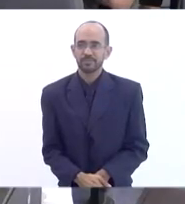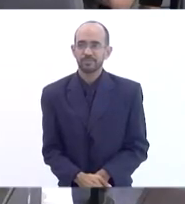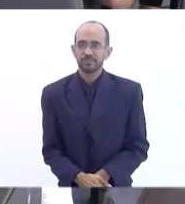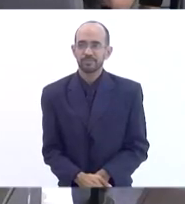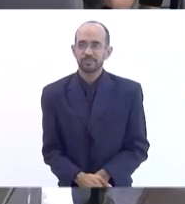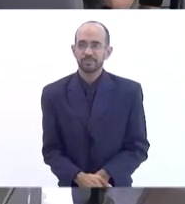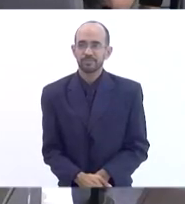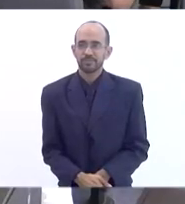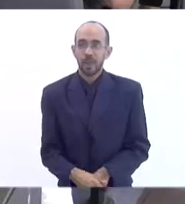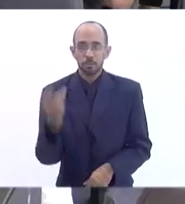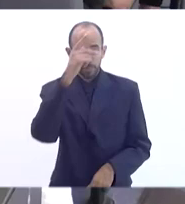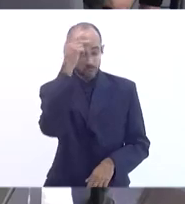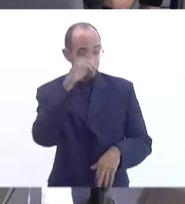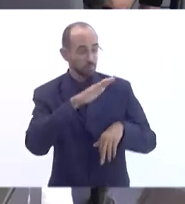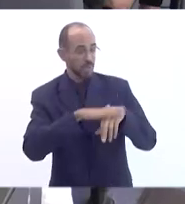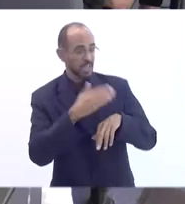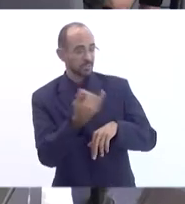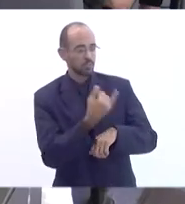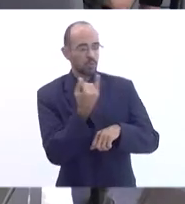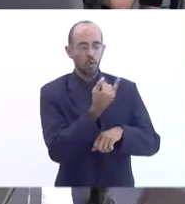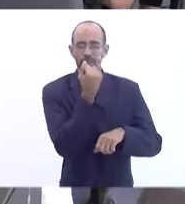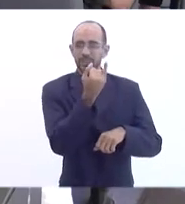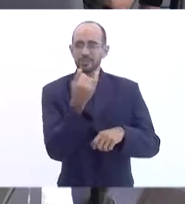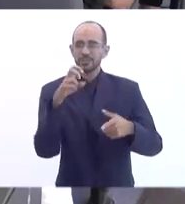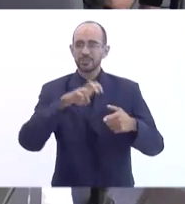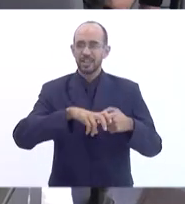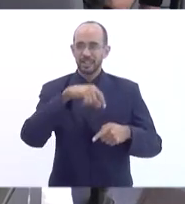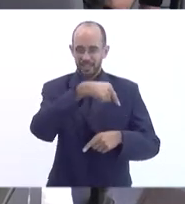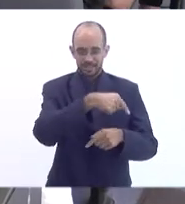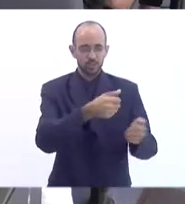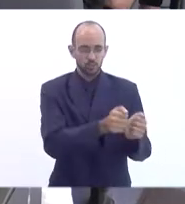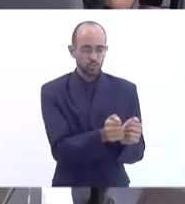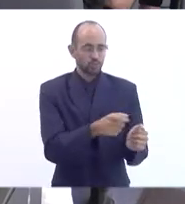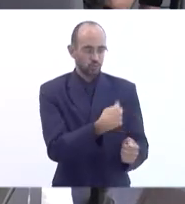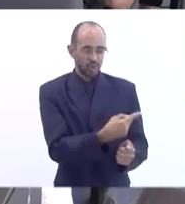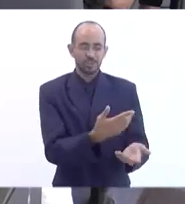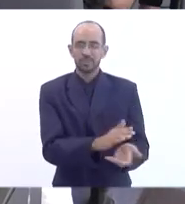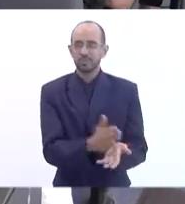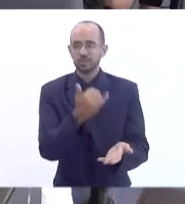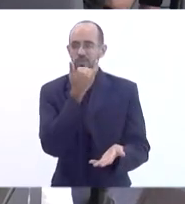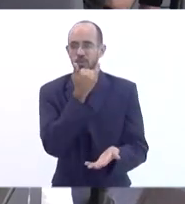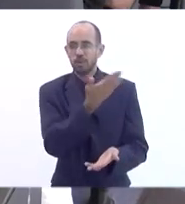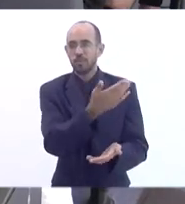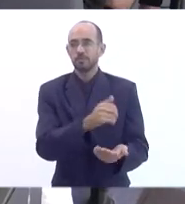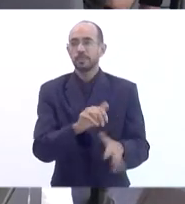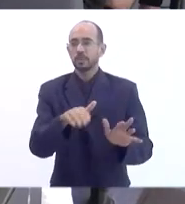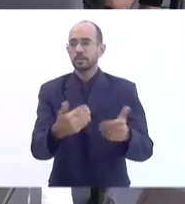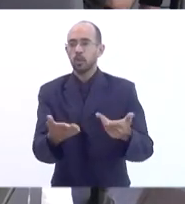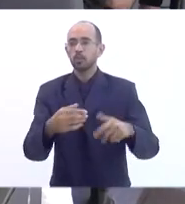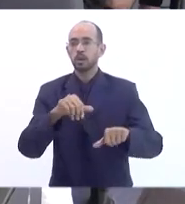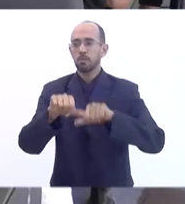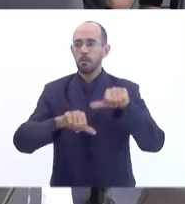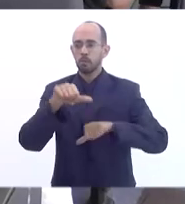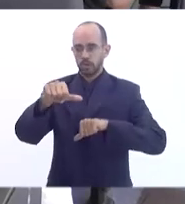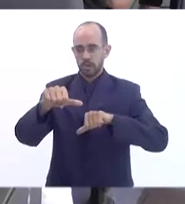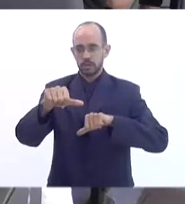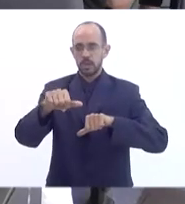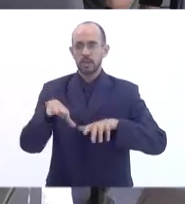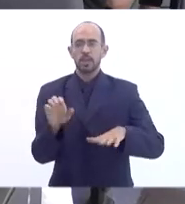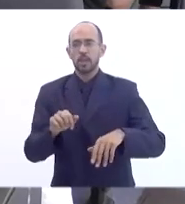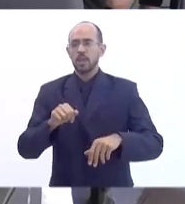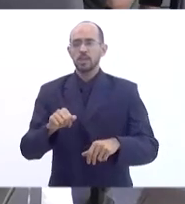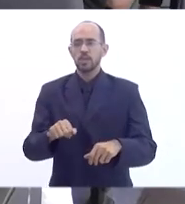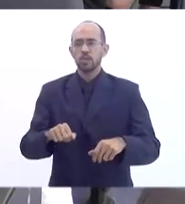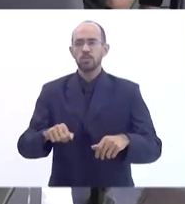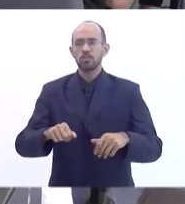e aí é uma mudança a uma mudança de entendimento sensível e a gente começa a ter resolutividade logo depois do mais emblemático